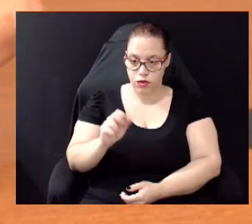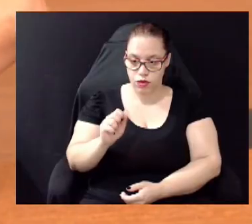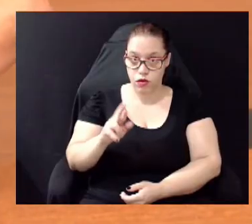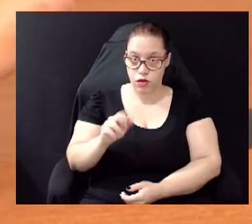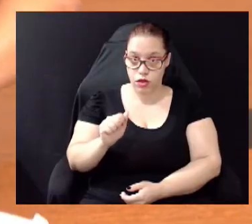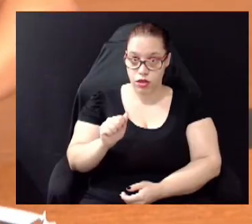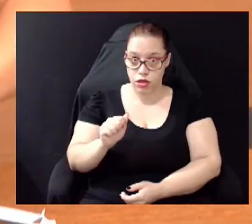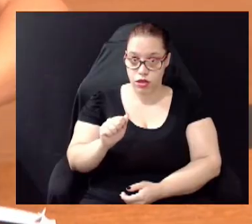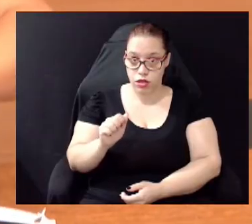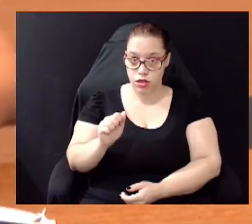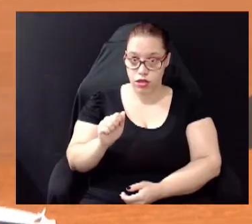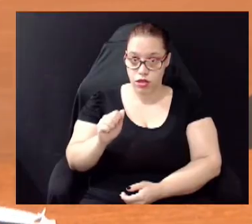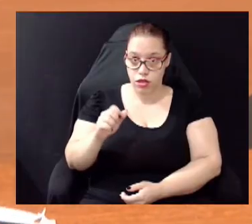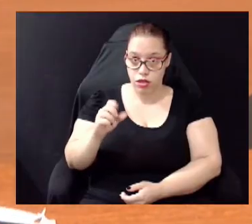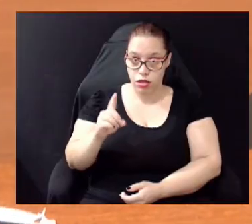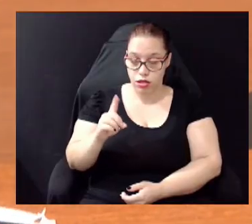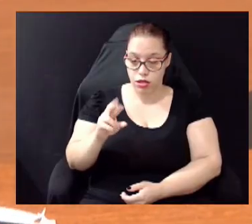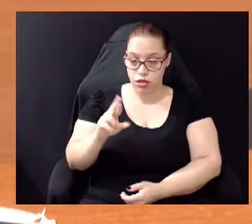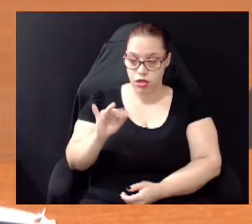Adriana. Tá.